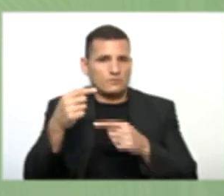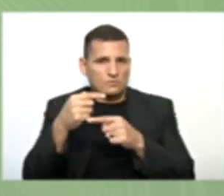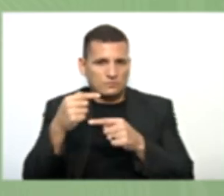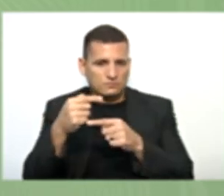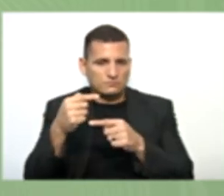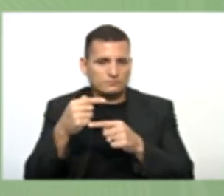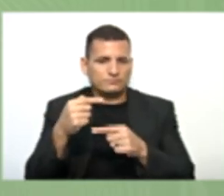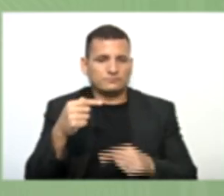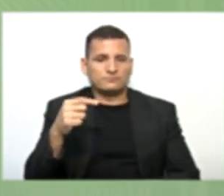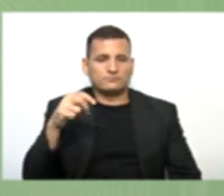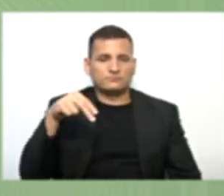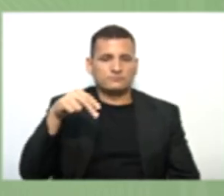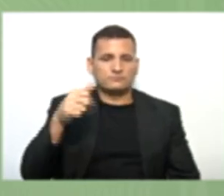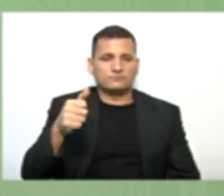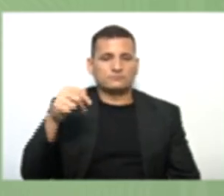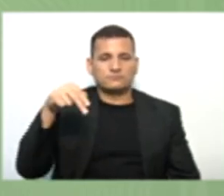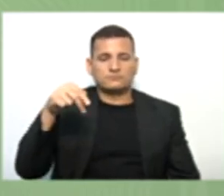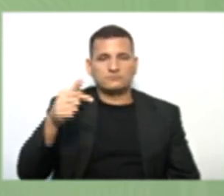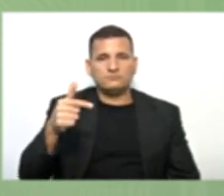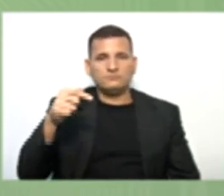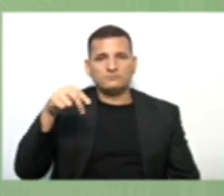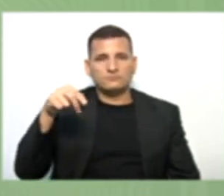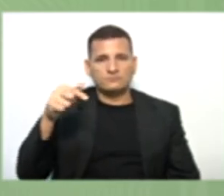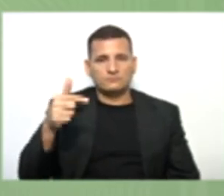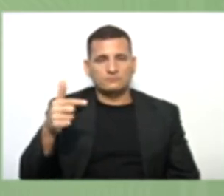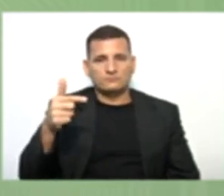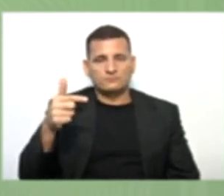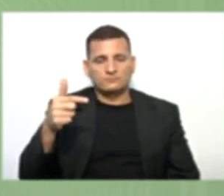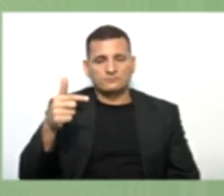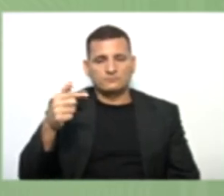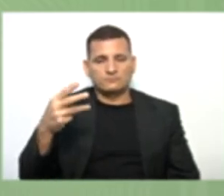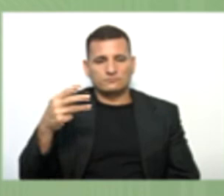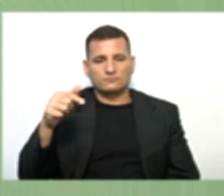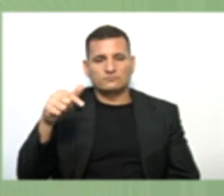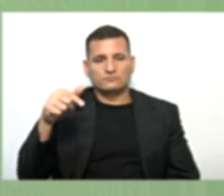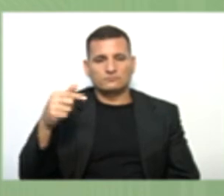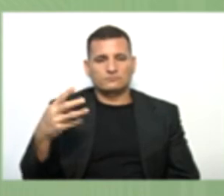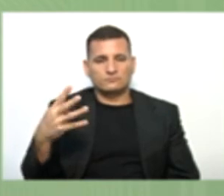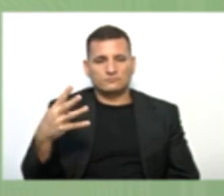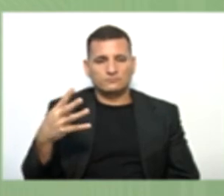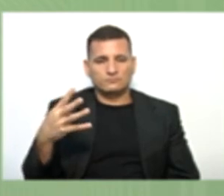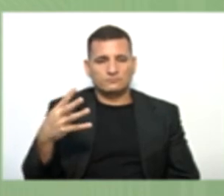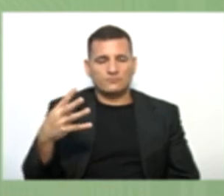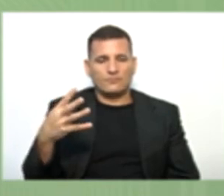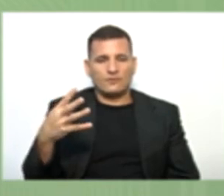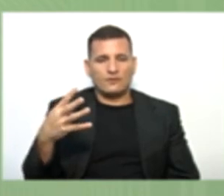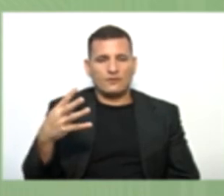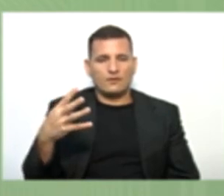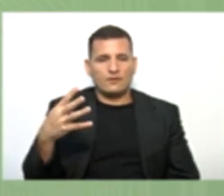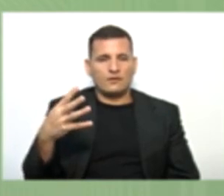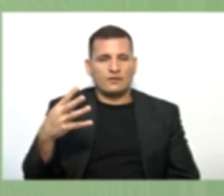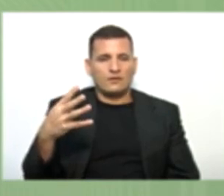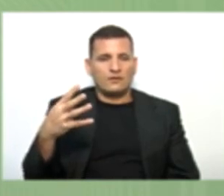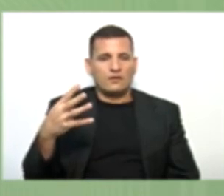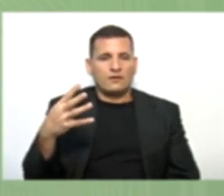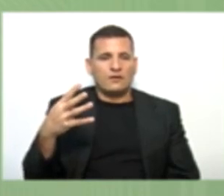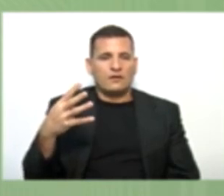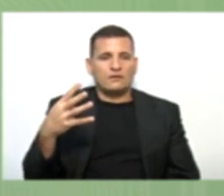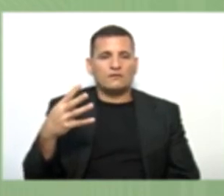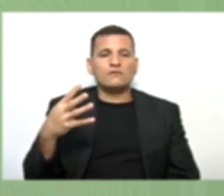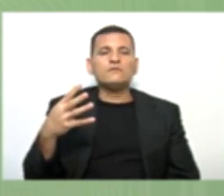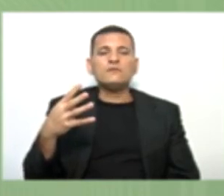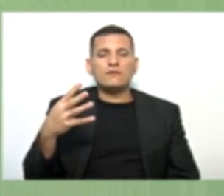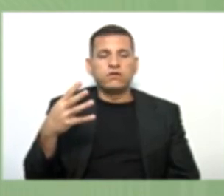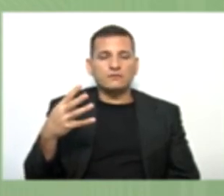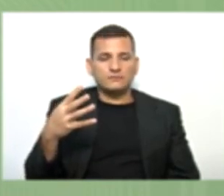dentro. Significa que quando essa lista existir, no caso essa N, ela já vai estar carregando todos os meus números que eu coloquei